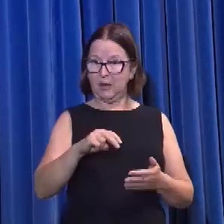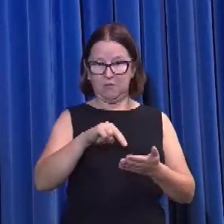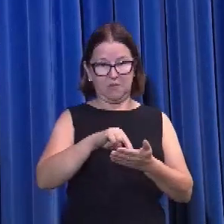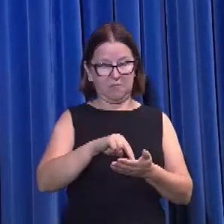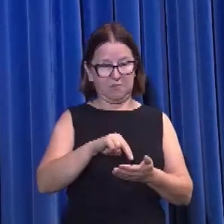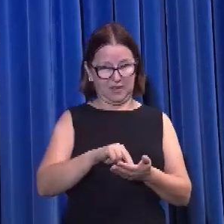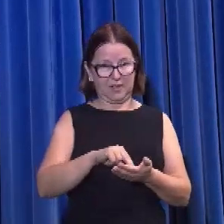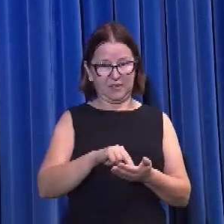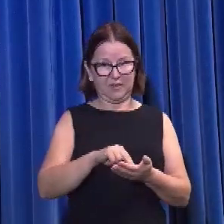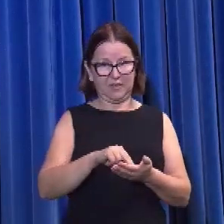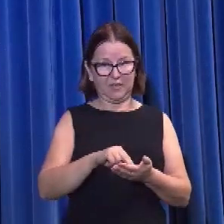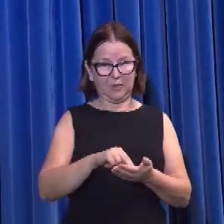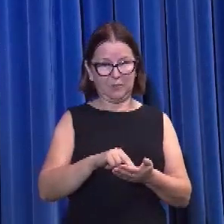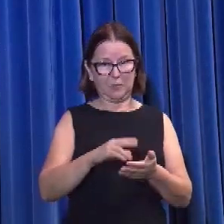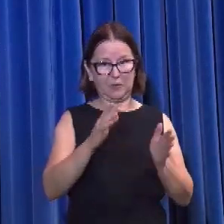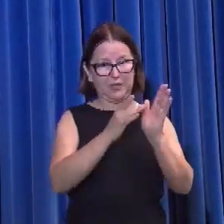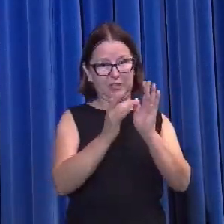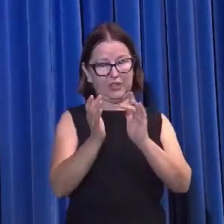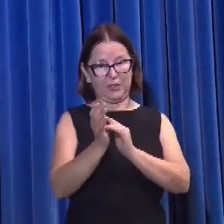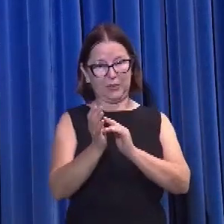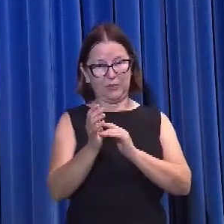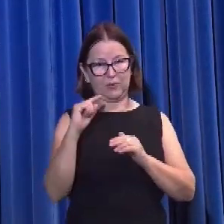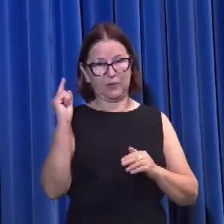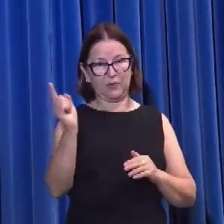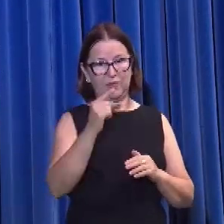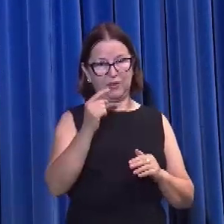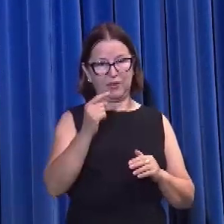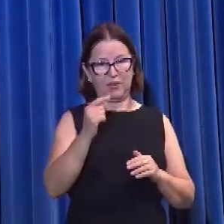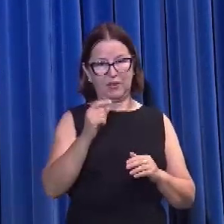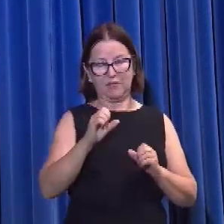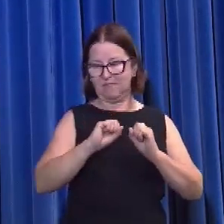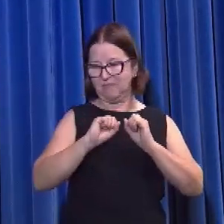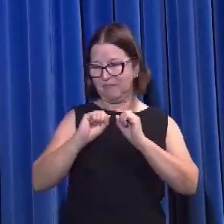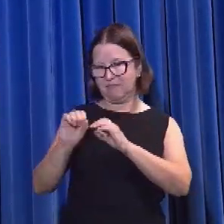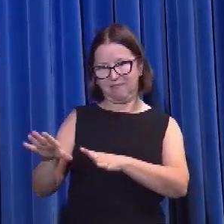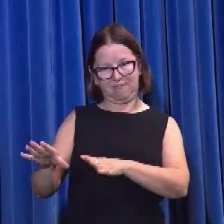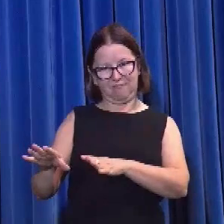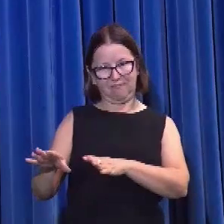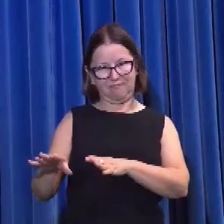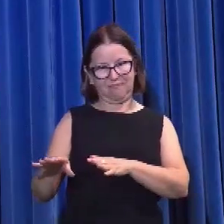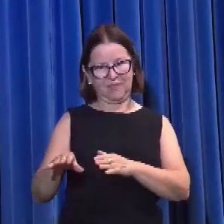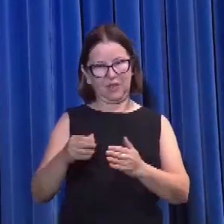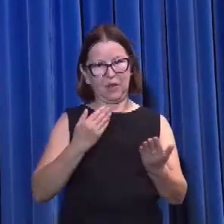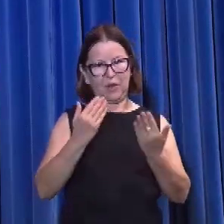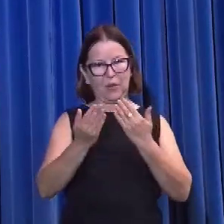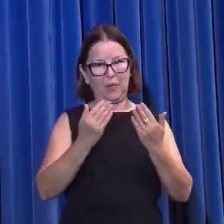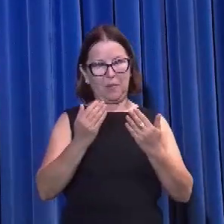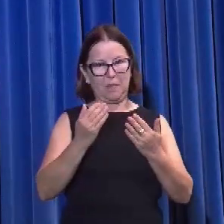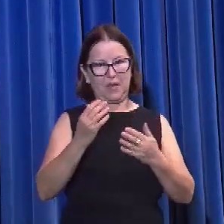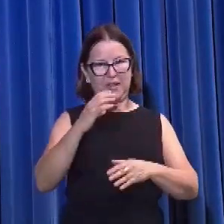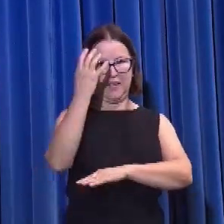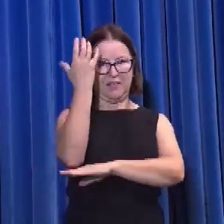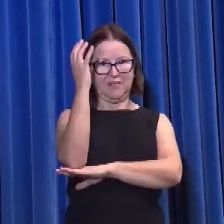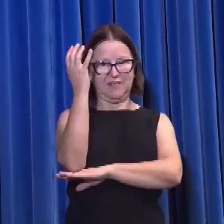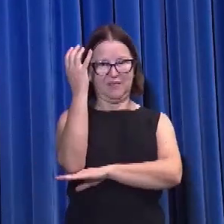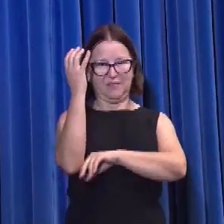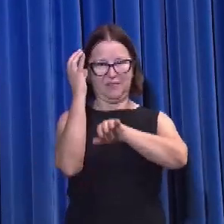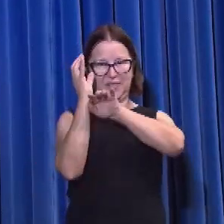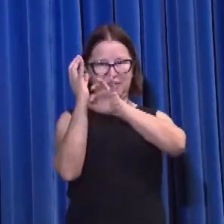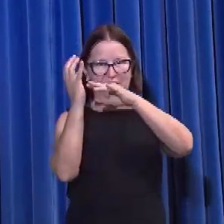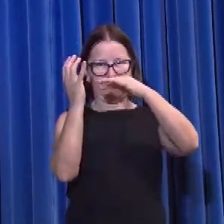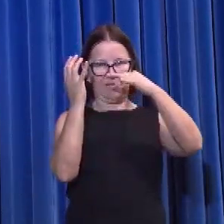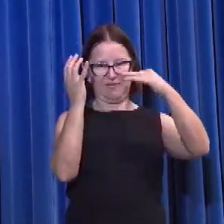jogados fora, a semelhança do galho. E aí tivemos algumas interpretações desse